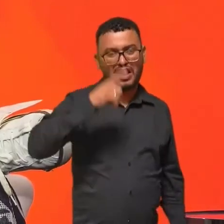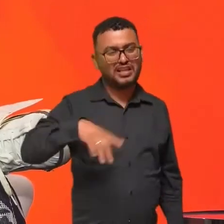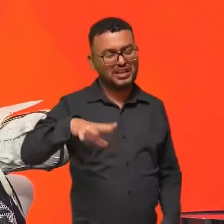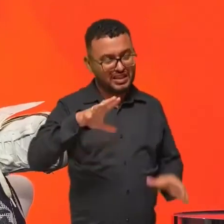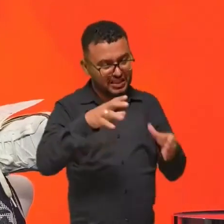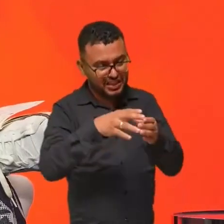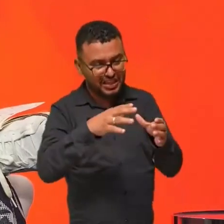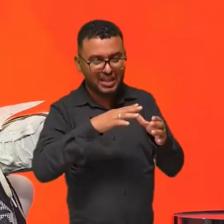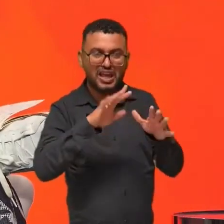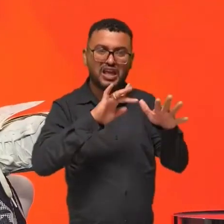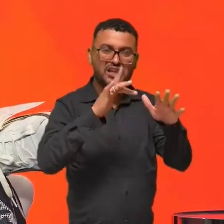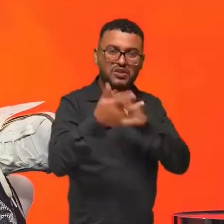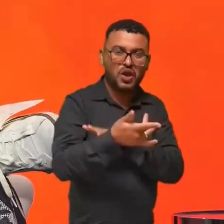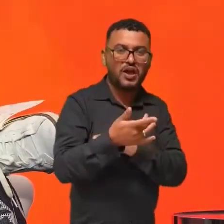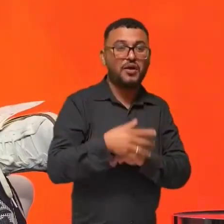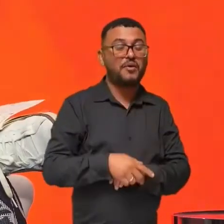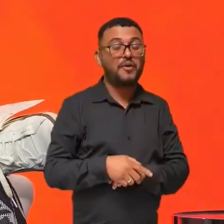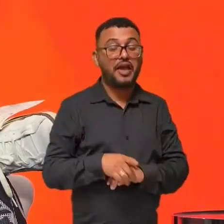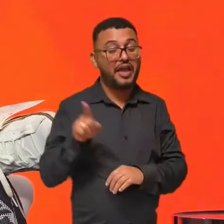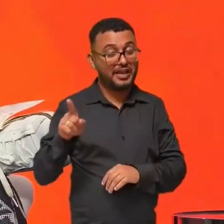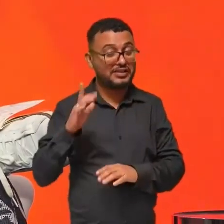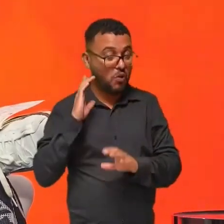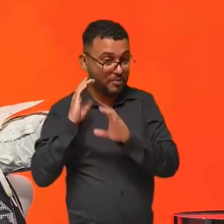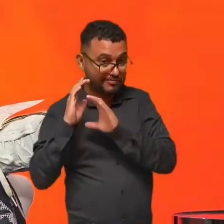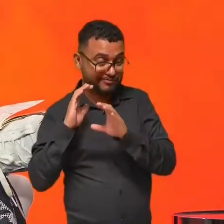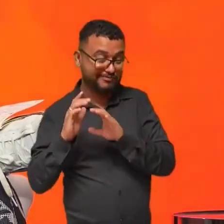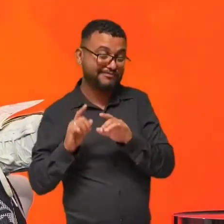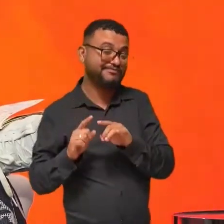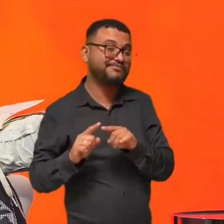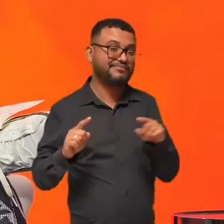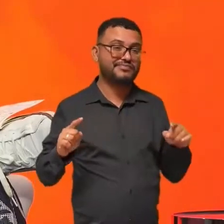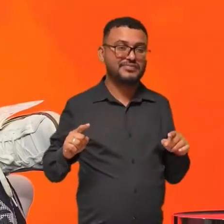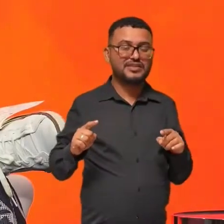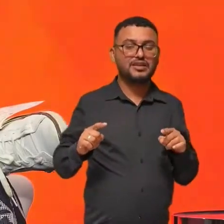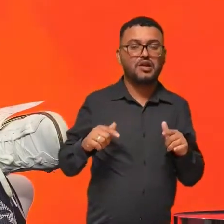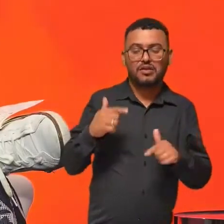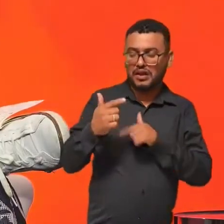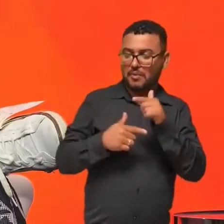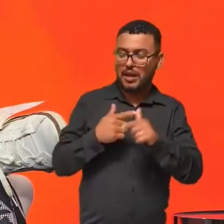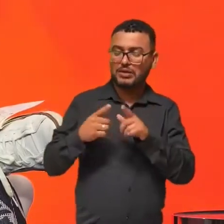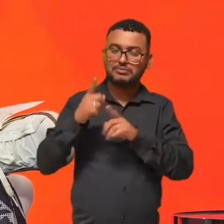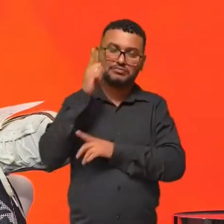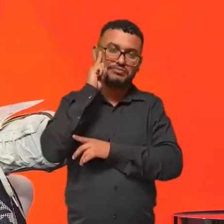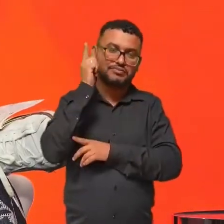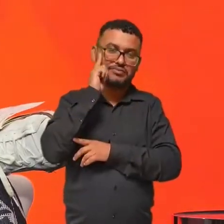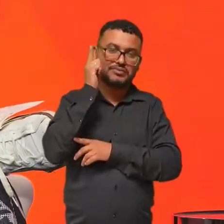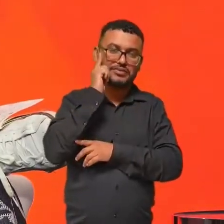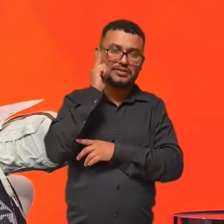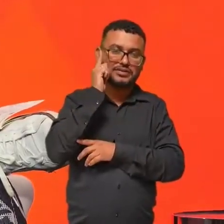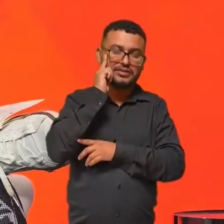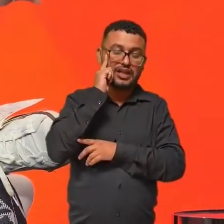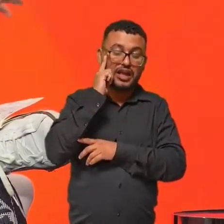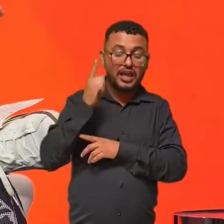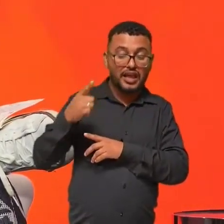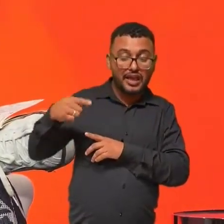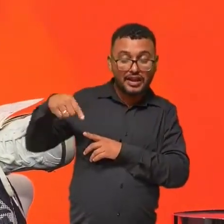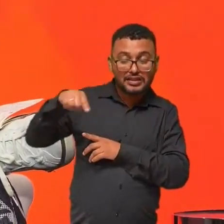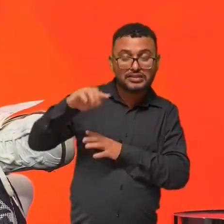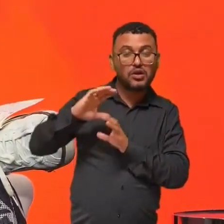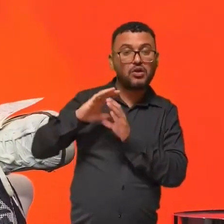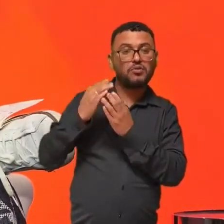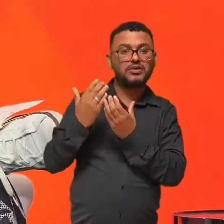comunicação, mas aquela atuação diária, aquele senso de comunidade, quem está presente hoje está entendendo que